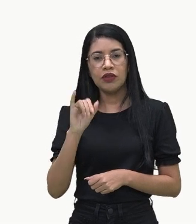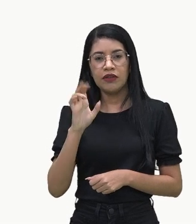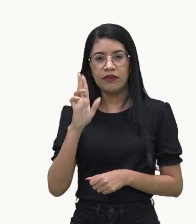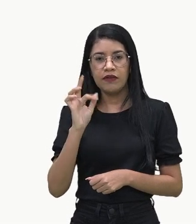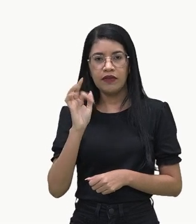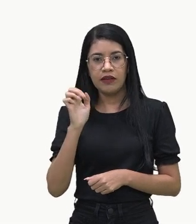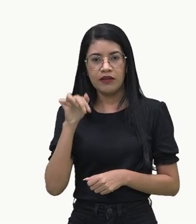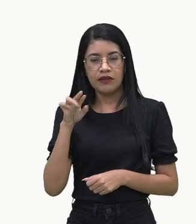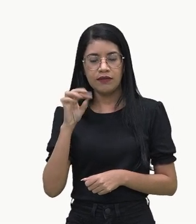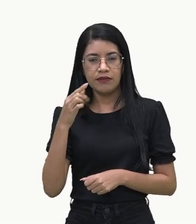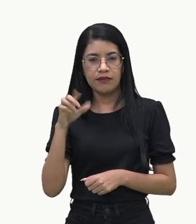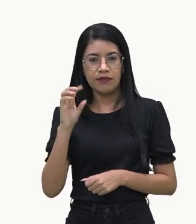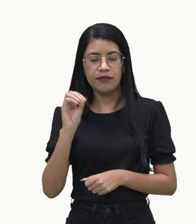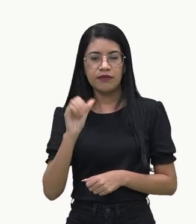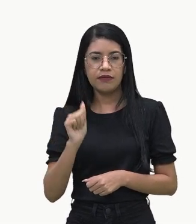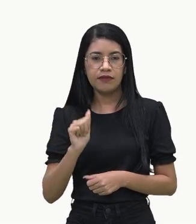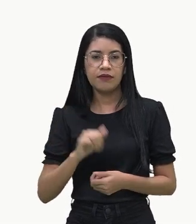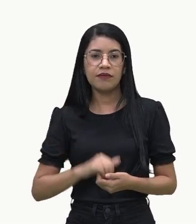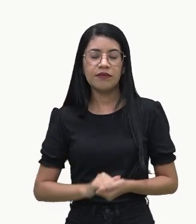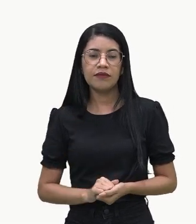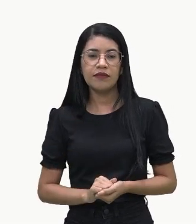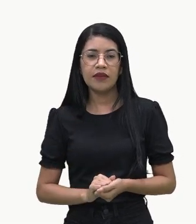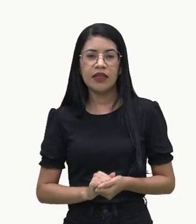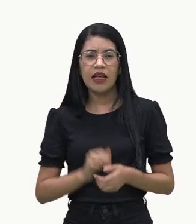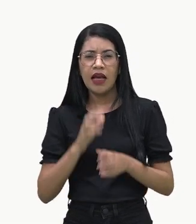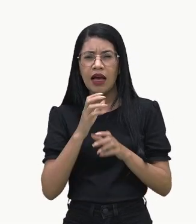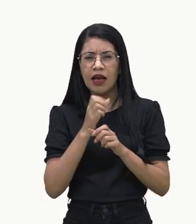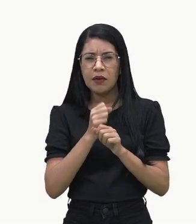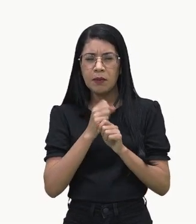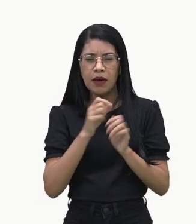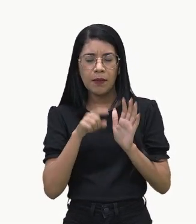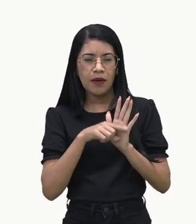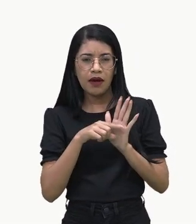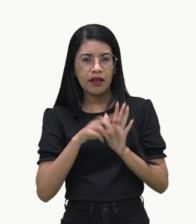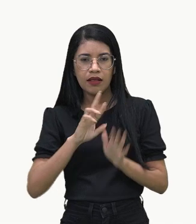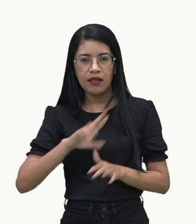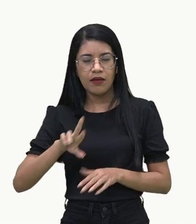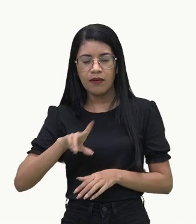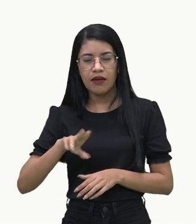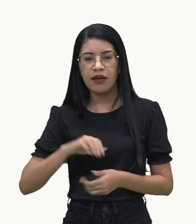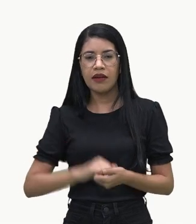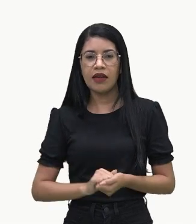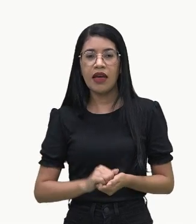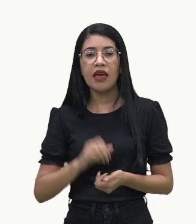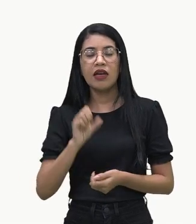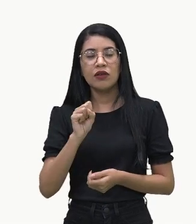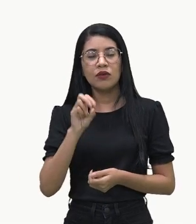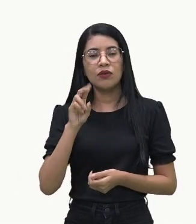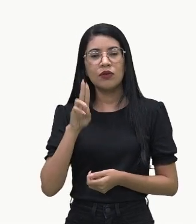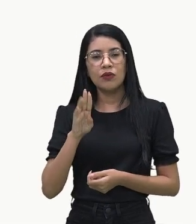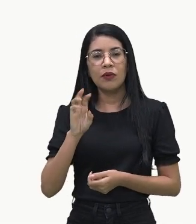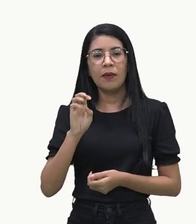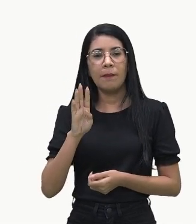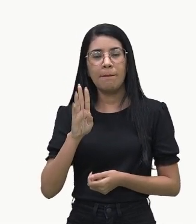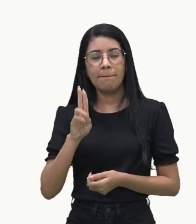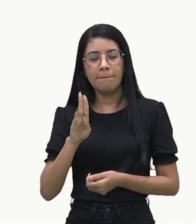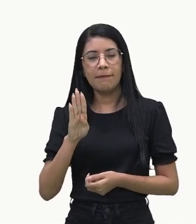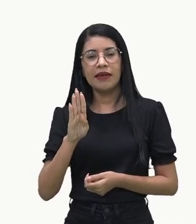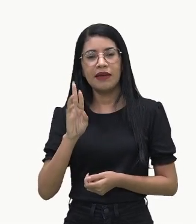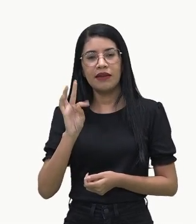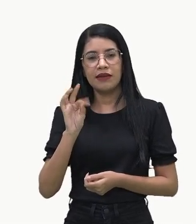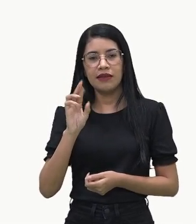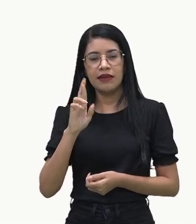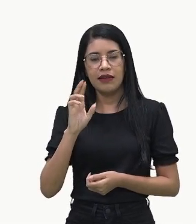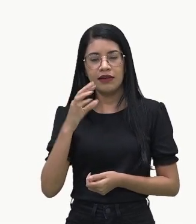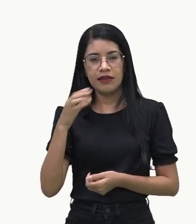seguinte, que no dia a dia a gente diz assim, fazer a conta de menos. Não é conta de menos, não. É subtração. Mas é o hábito ali popular de